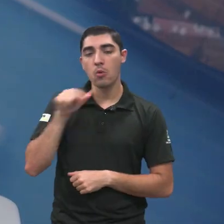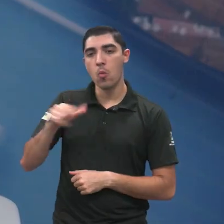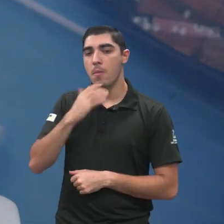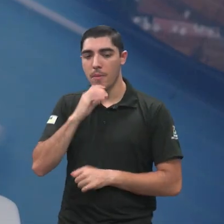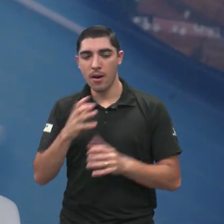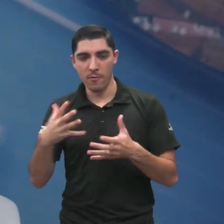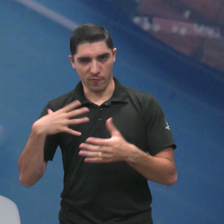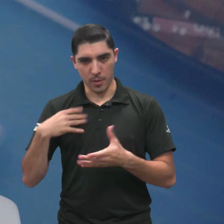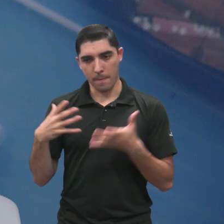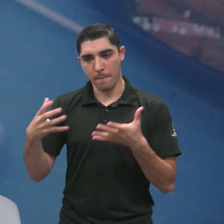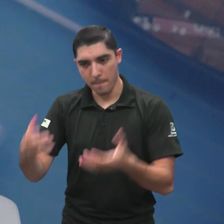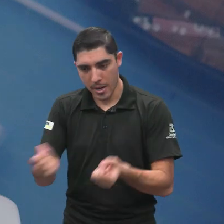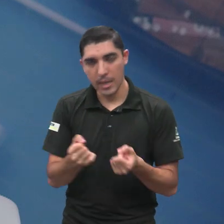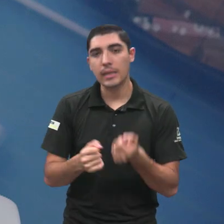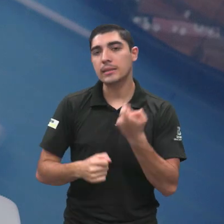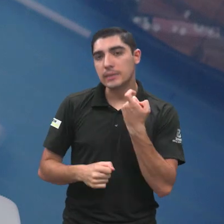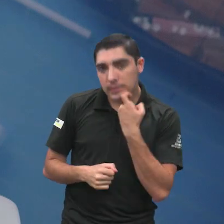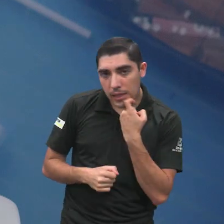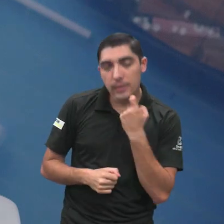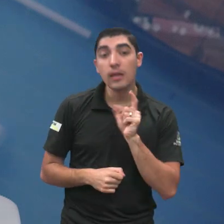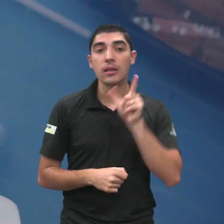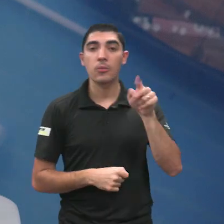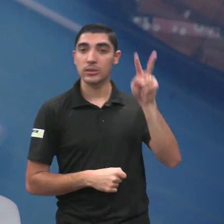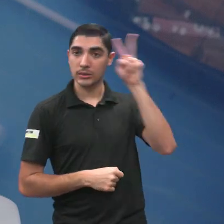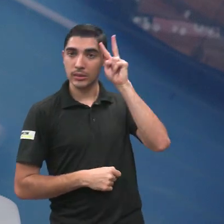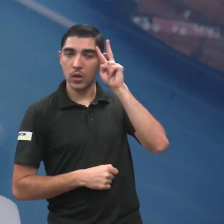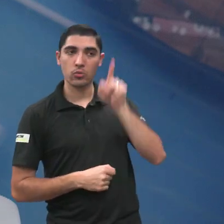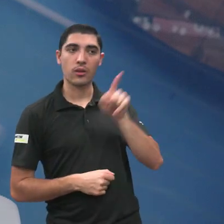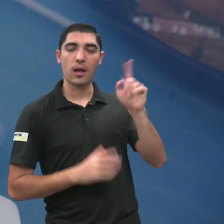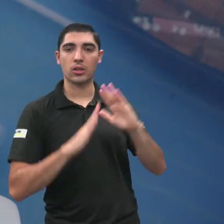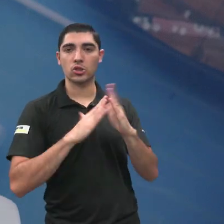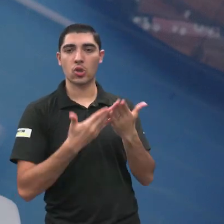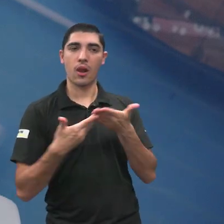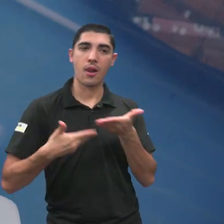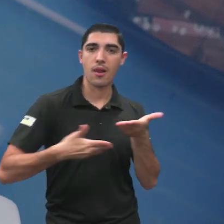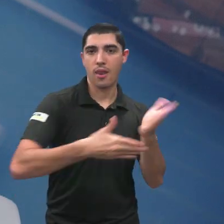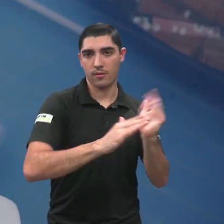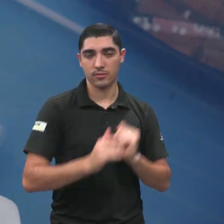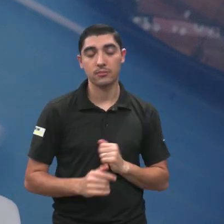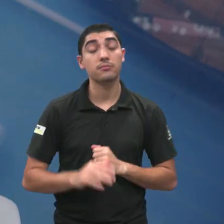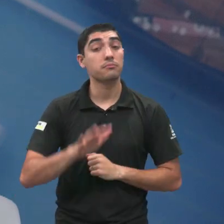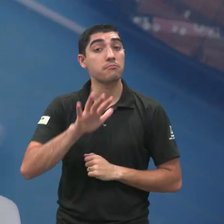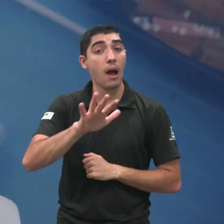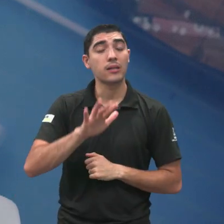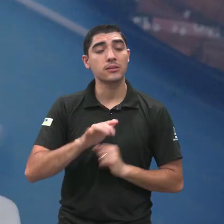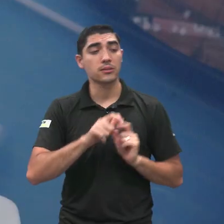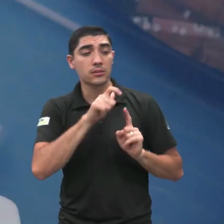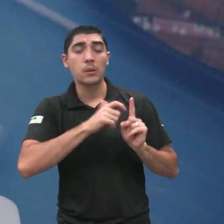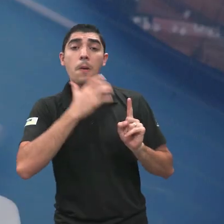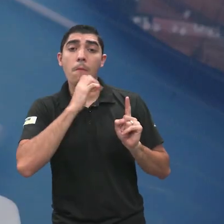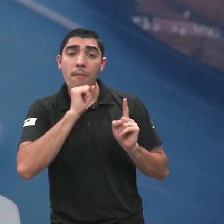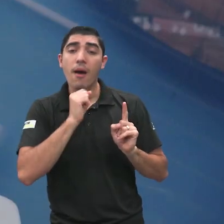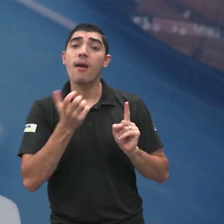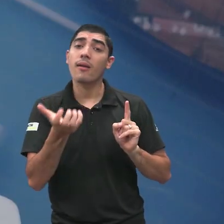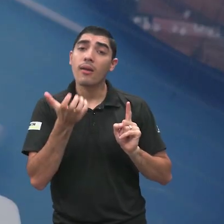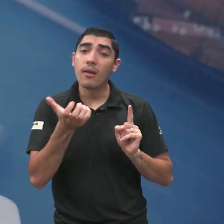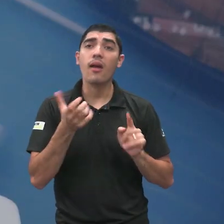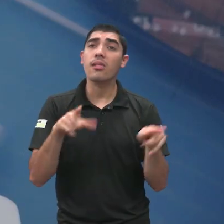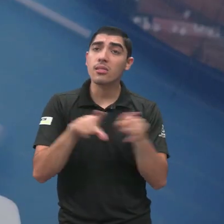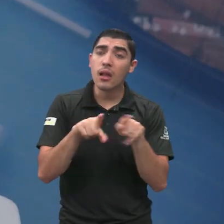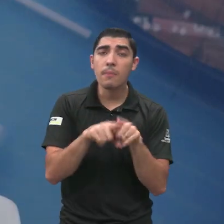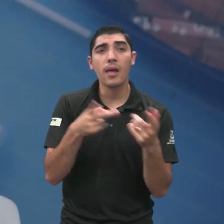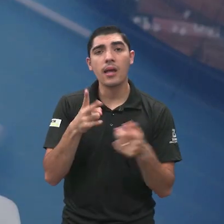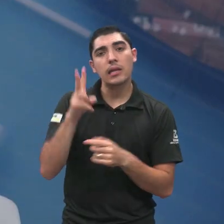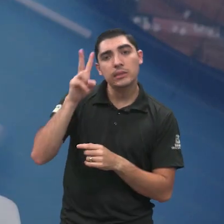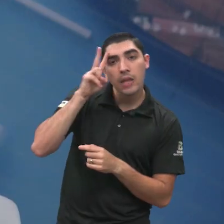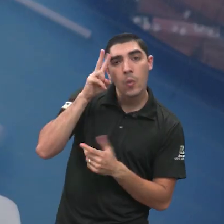sexta e devolve segunda na escola. Mas só que ele quer também, assim, a convivência